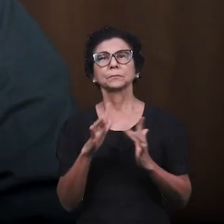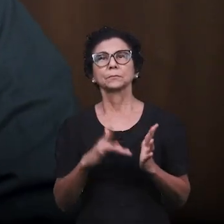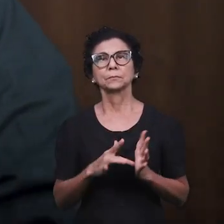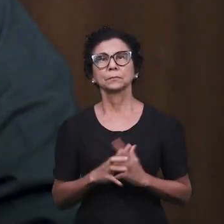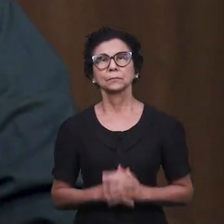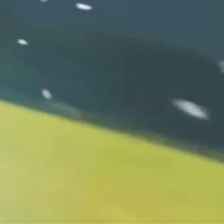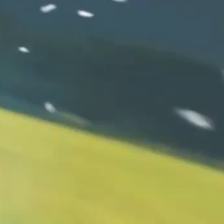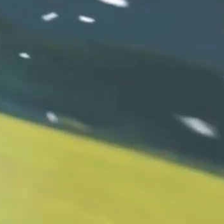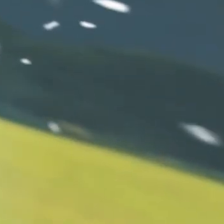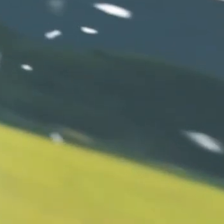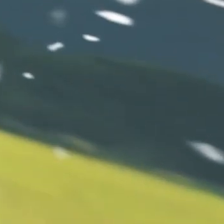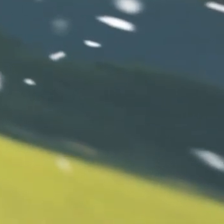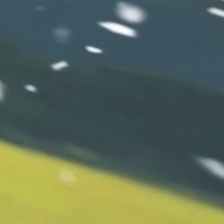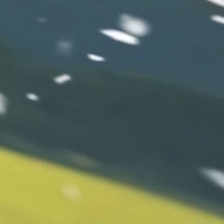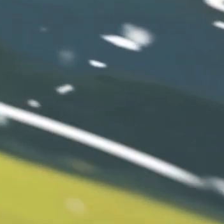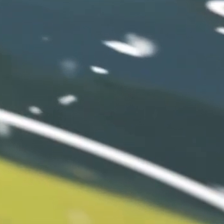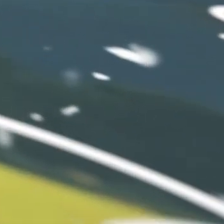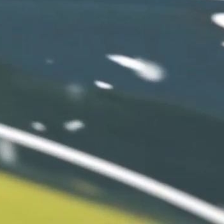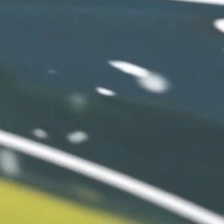Senhor Jesus.